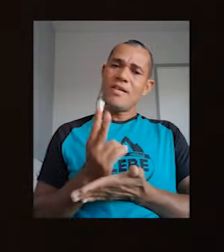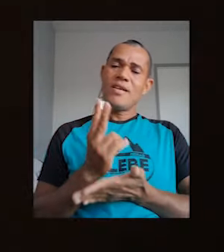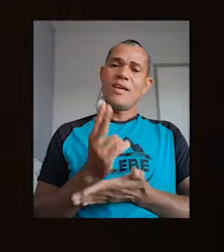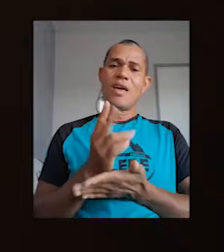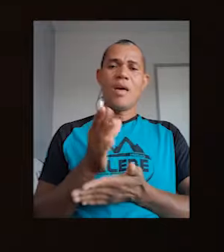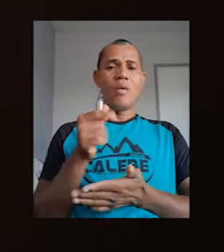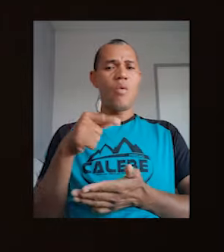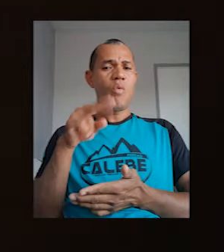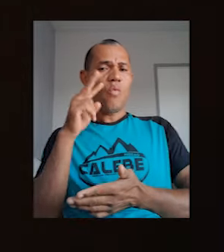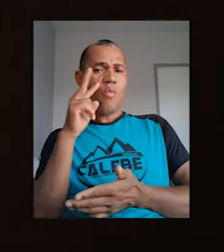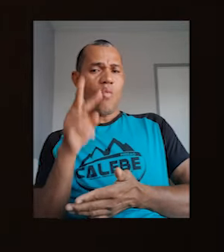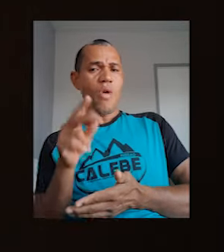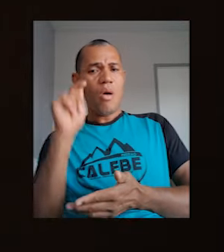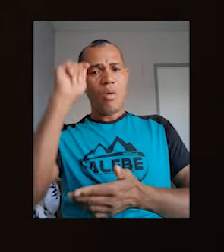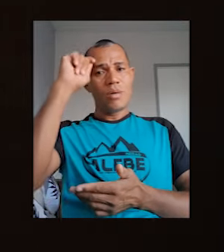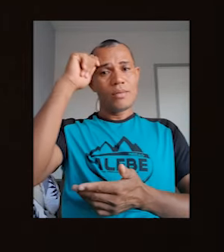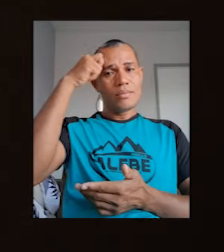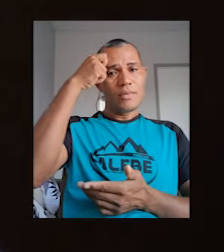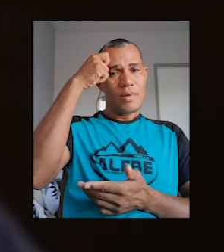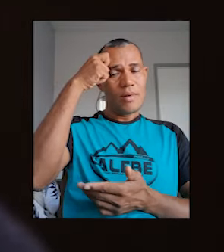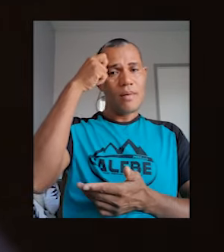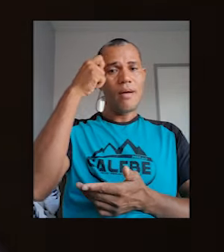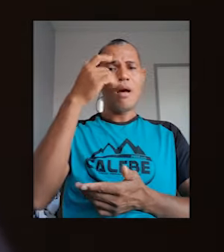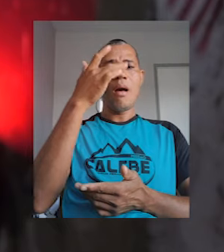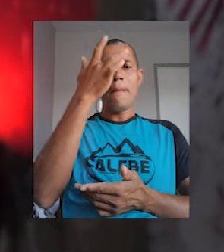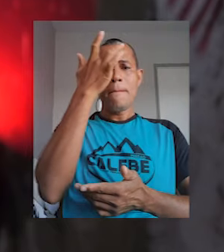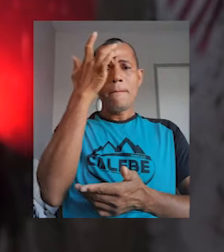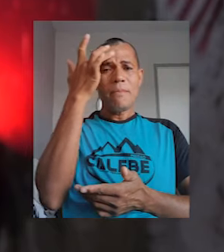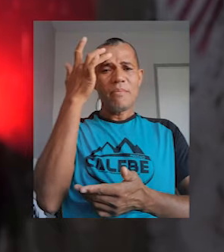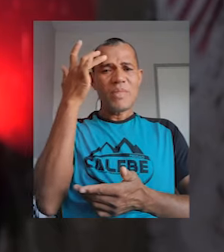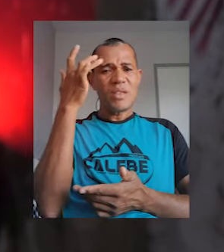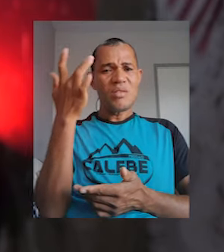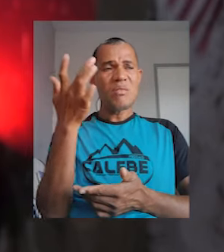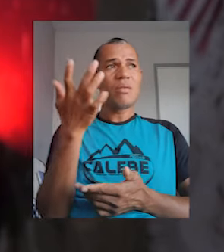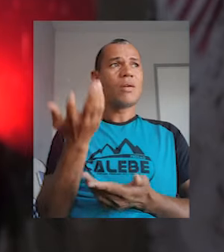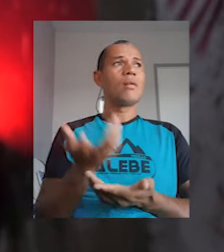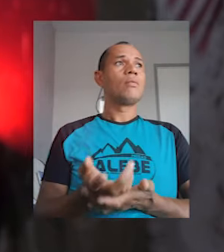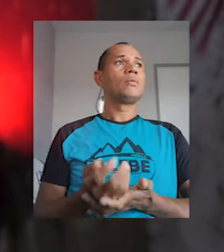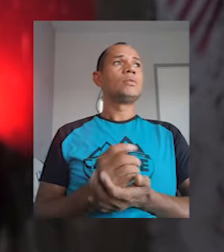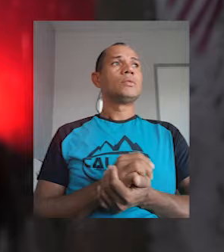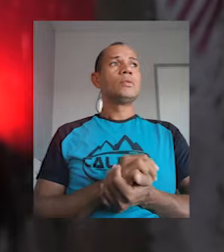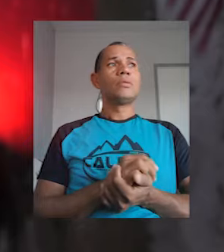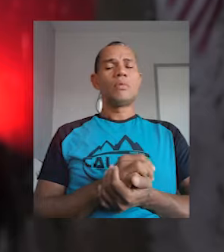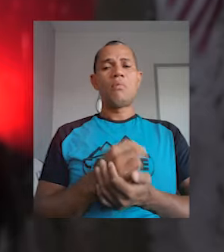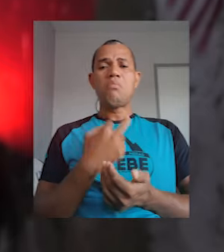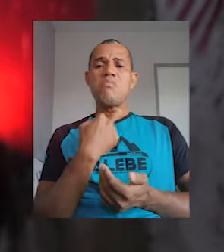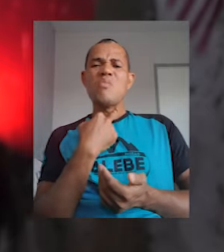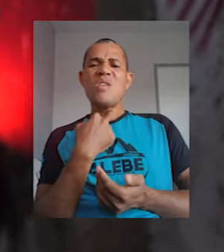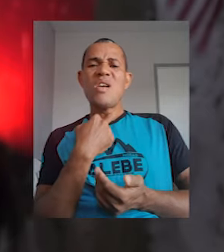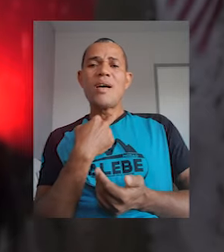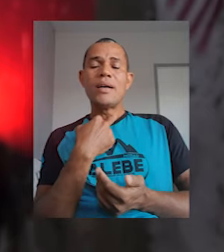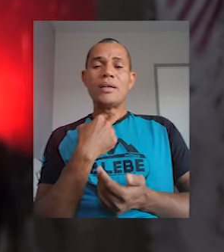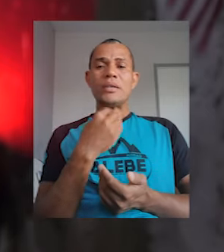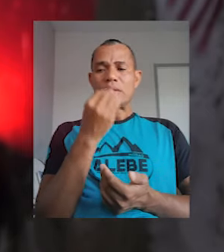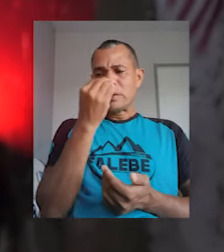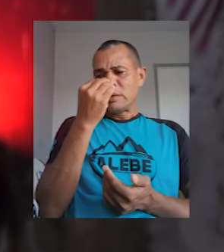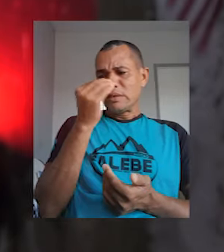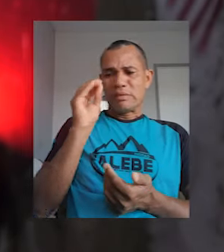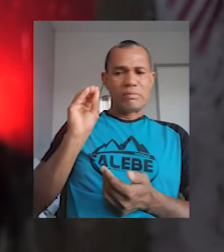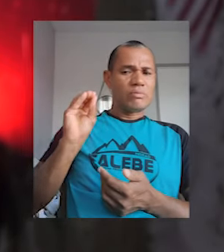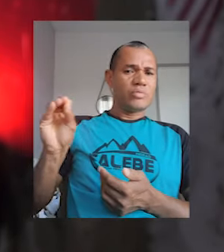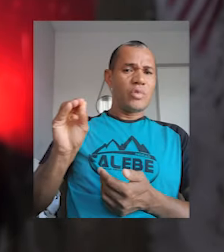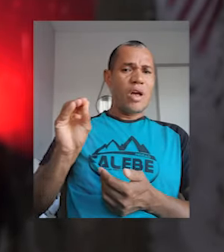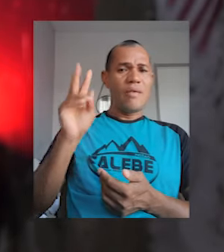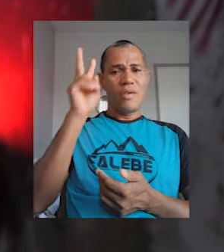inferior, como menor, como incapaz, né? Então não tem como a sociedade avançar sem resolver essas demandas, né,